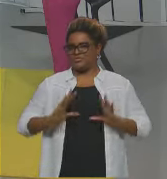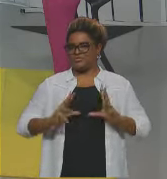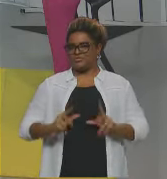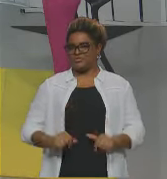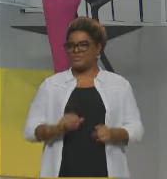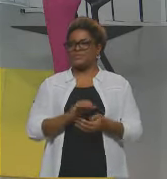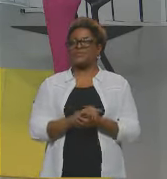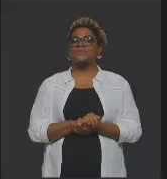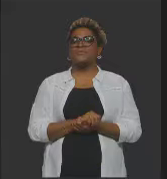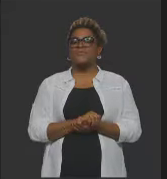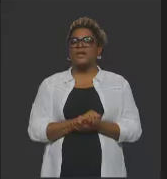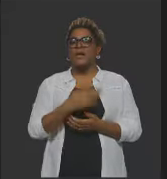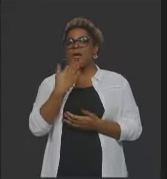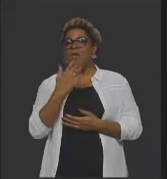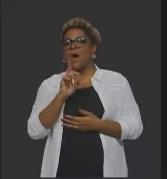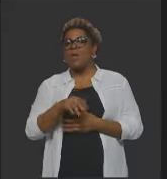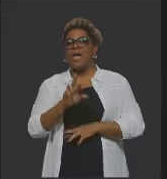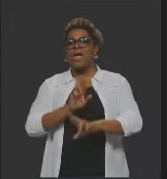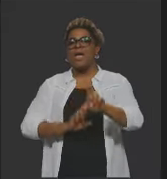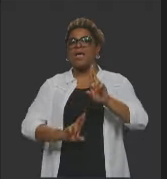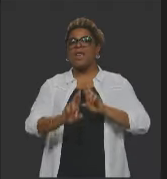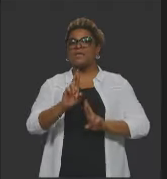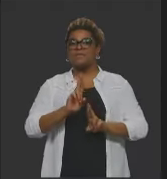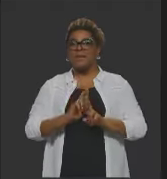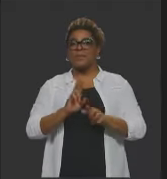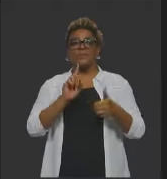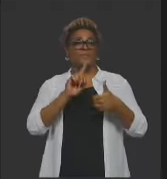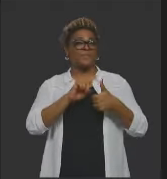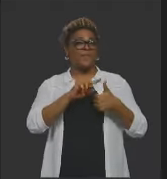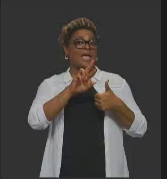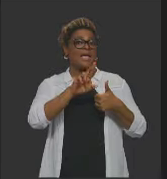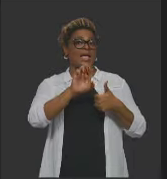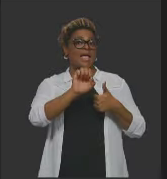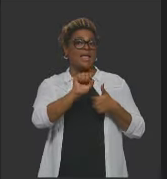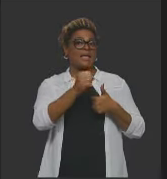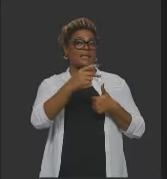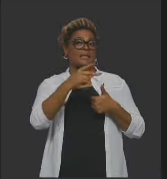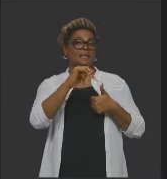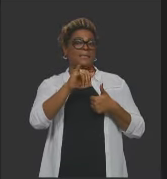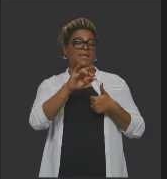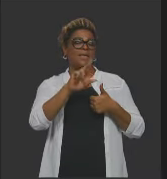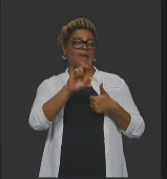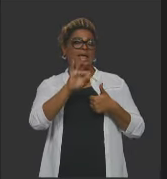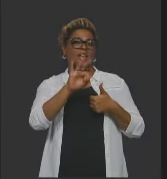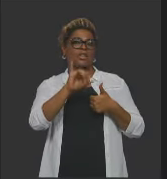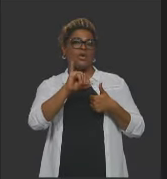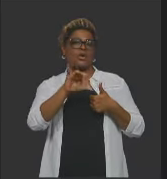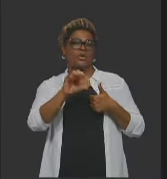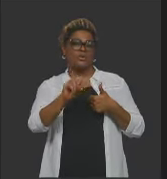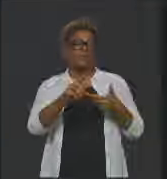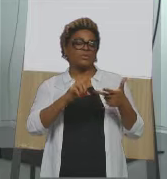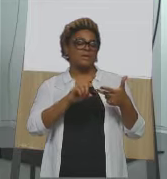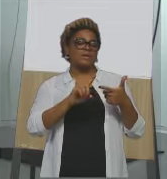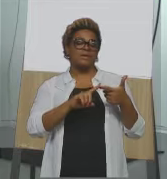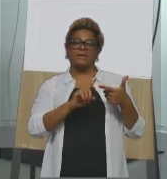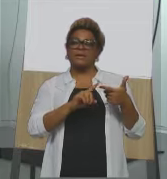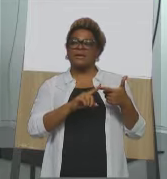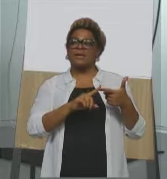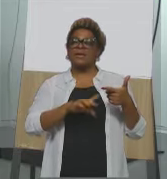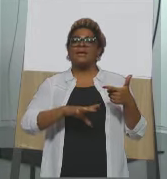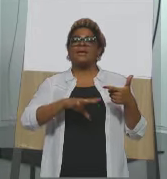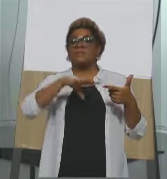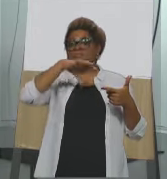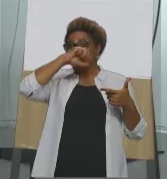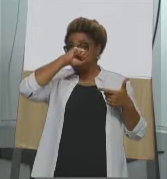a relação entre o sistema respiratório e circulatório? É muito importante esses dois sistemas. Porque nós falamos aqui que o